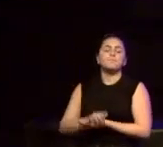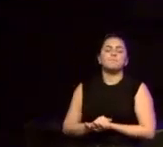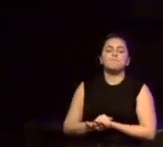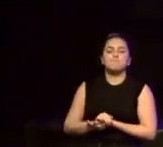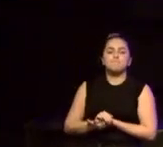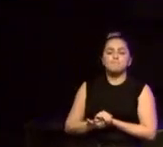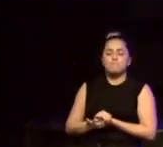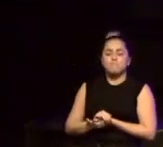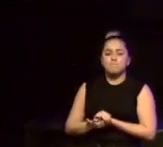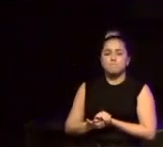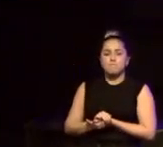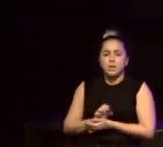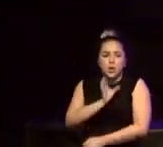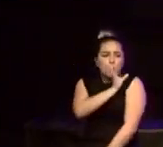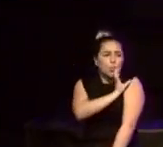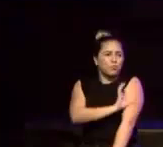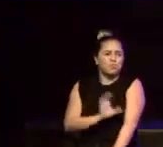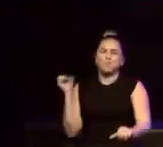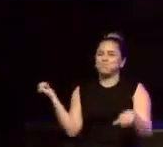e a nossa cultura.